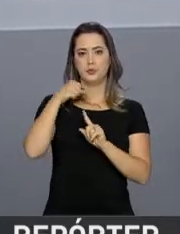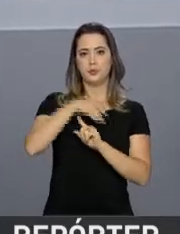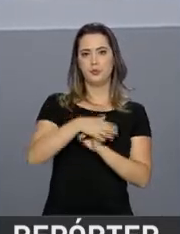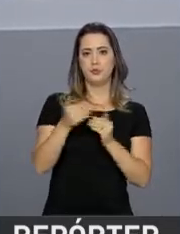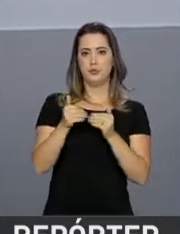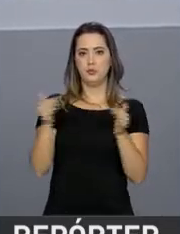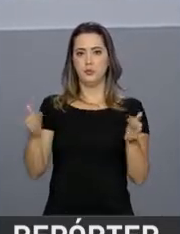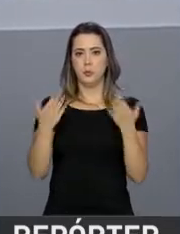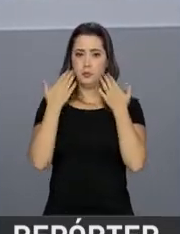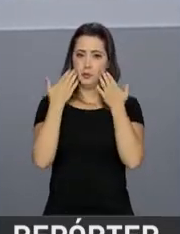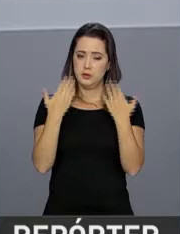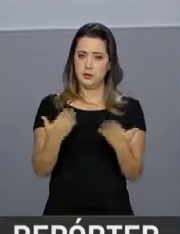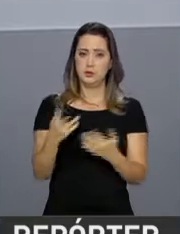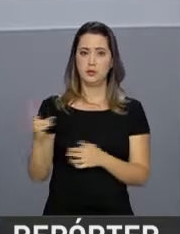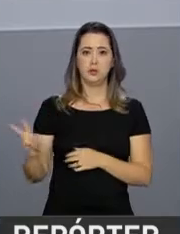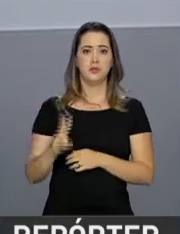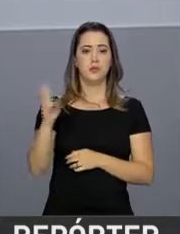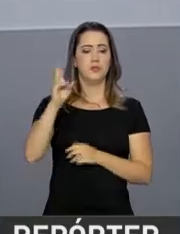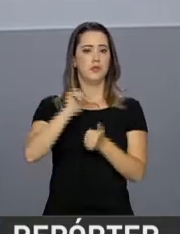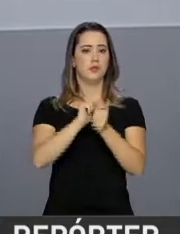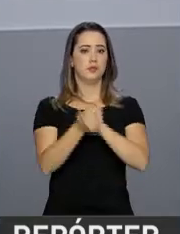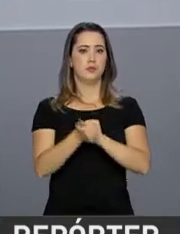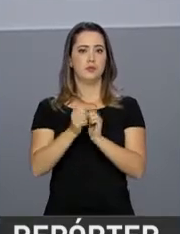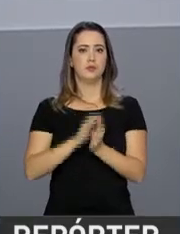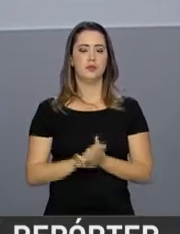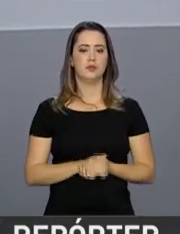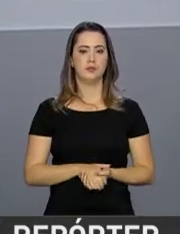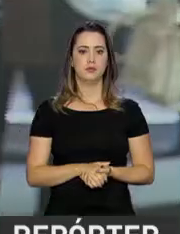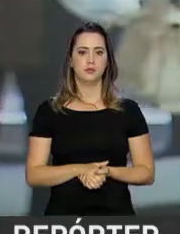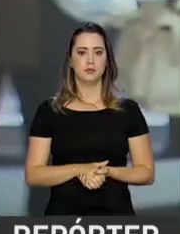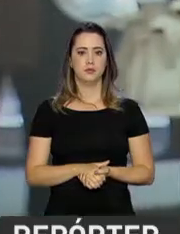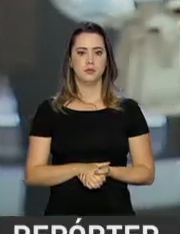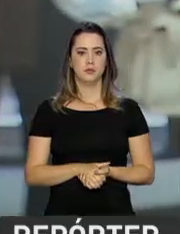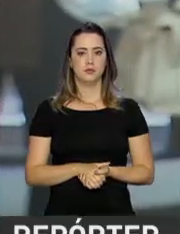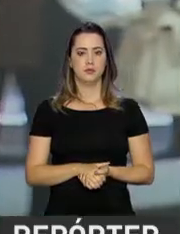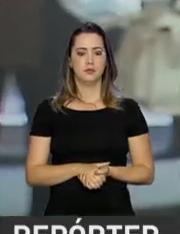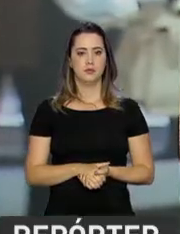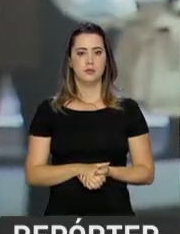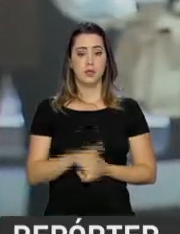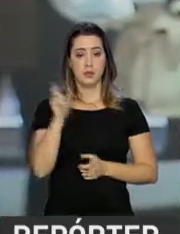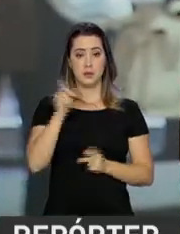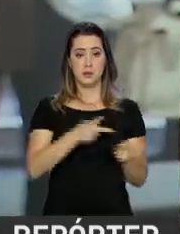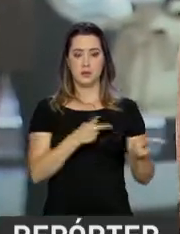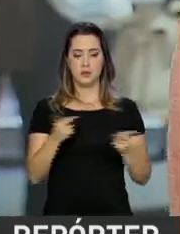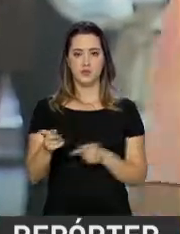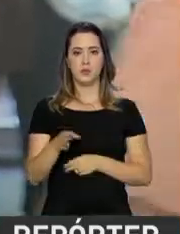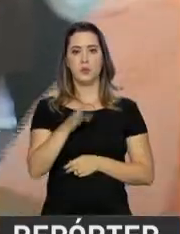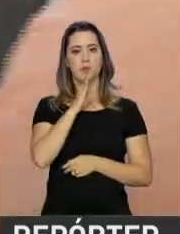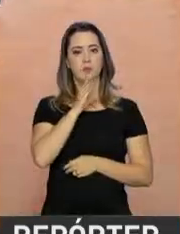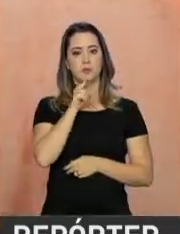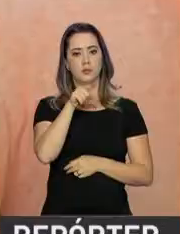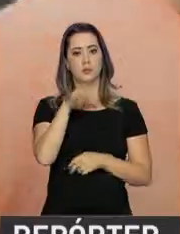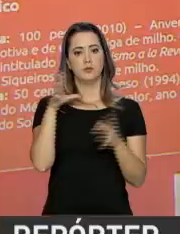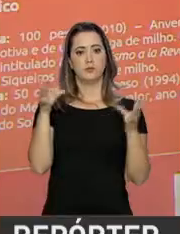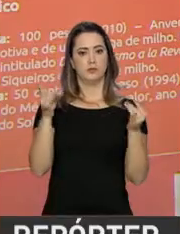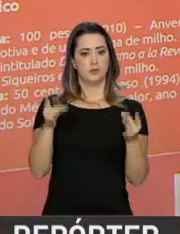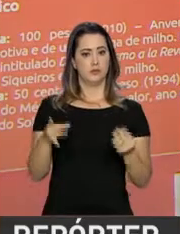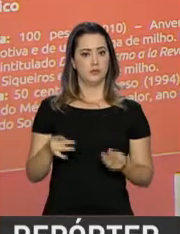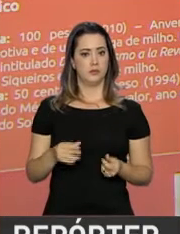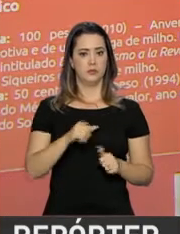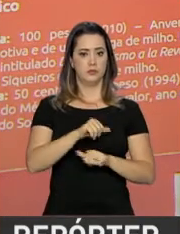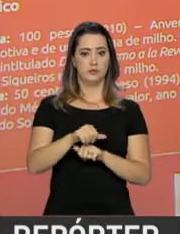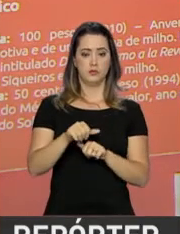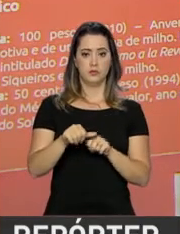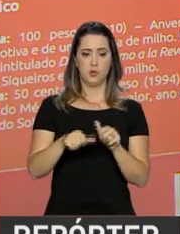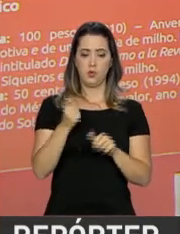brasília a exposição valores no futebol os visitantes podem conhecer detalhes sobre as